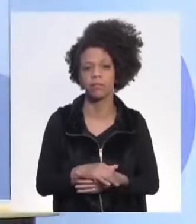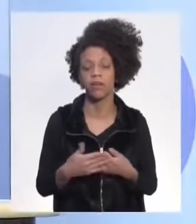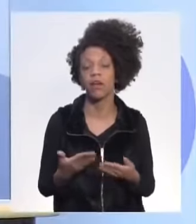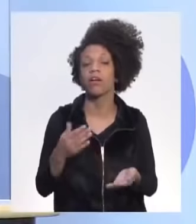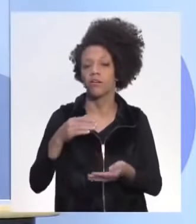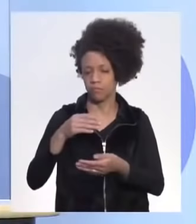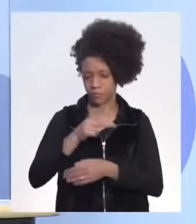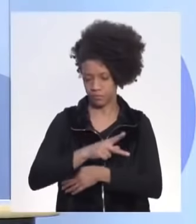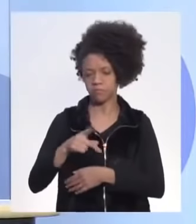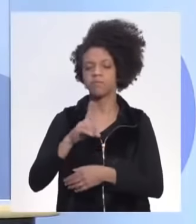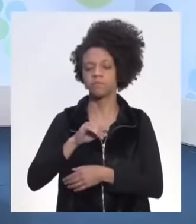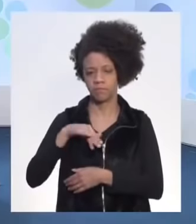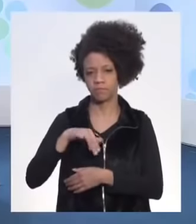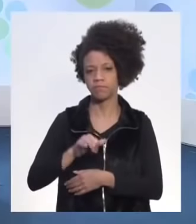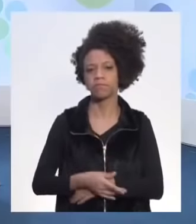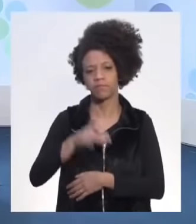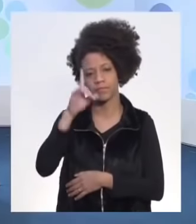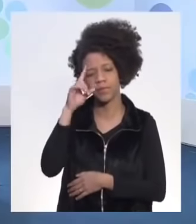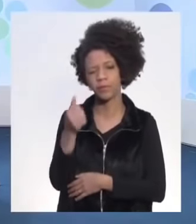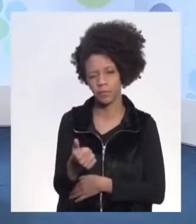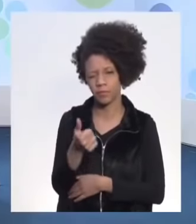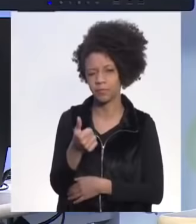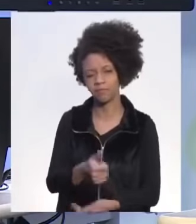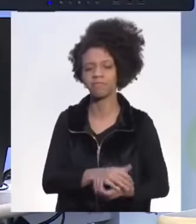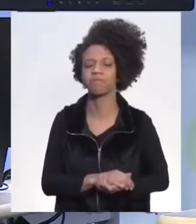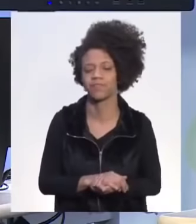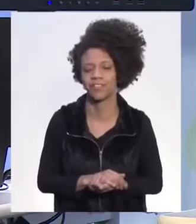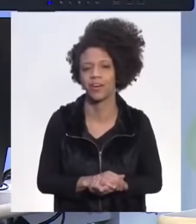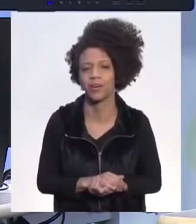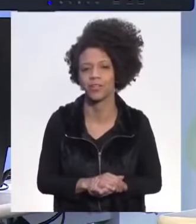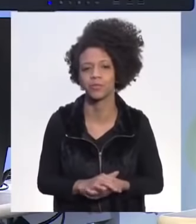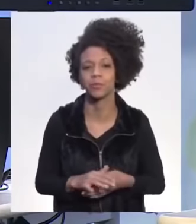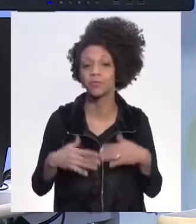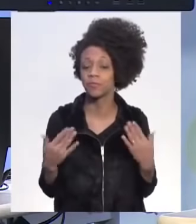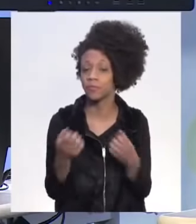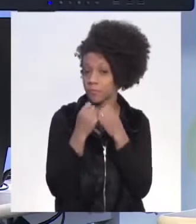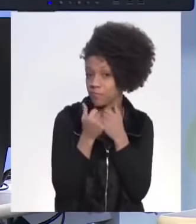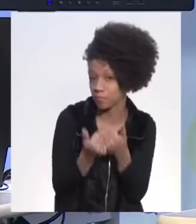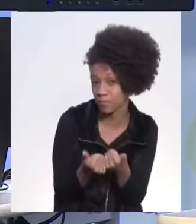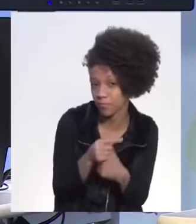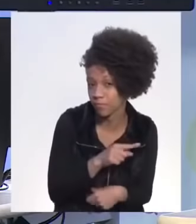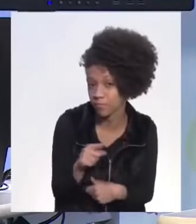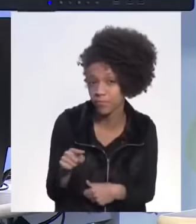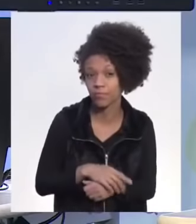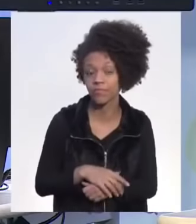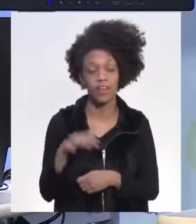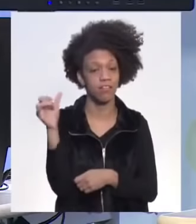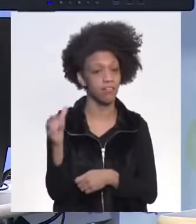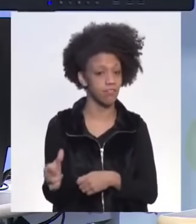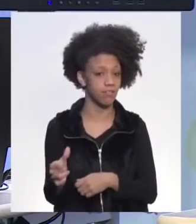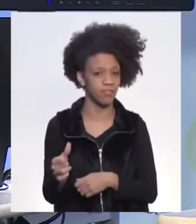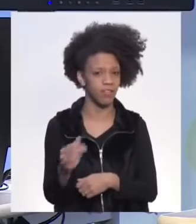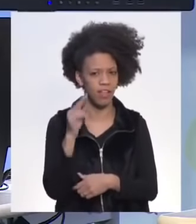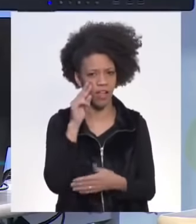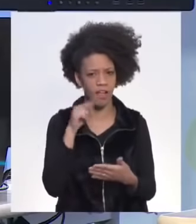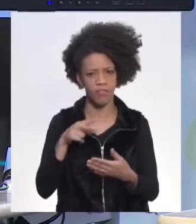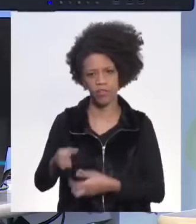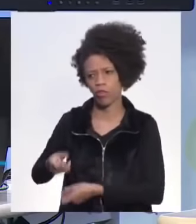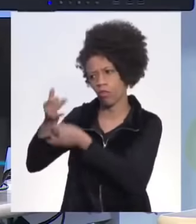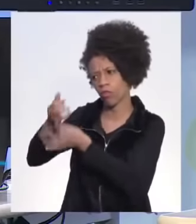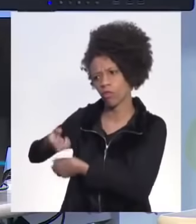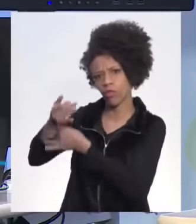professora Dani. Bom dia, Dani. Bom dia, Andréia. Bom dia, alunos. Tudo bem com vocês? Sextou. Eu tô vendo um monte de gente colocando